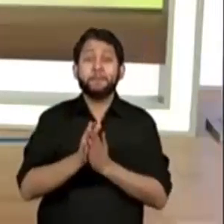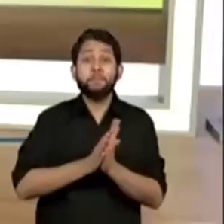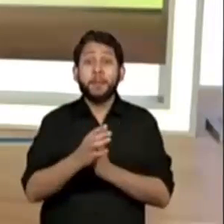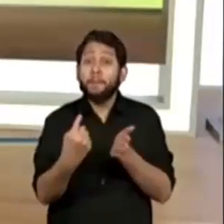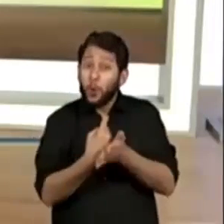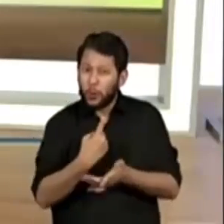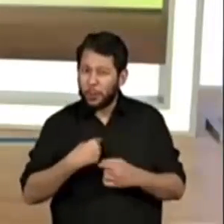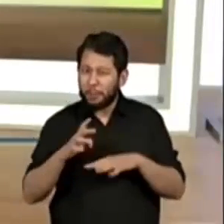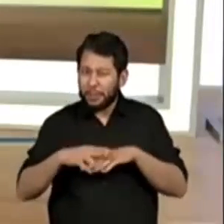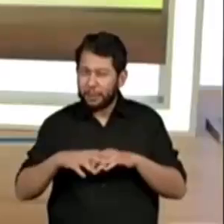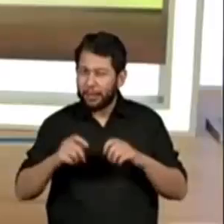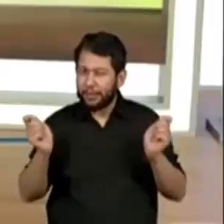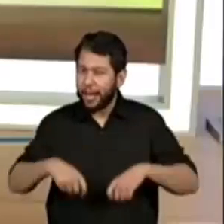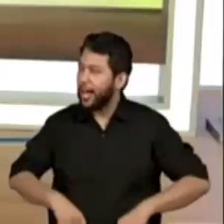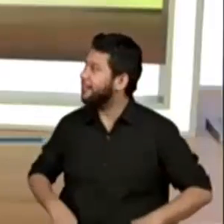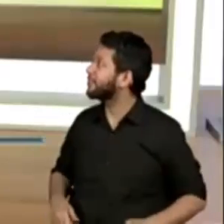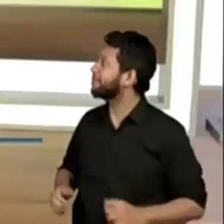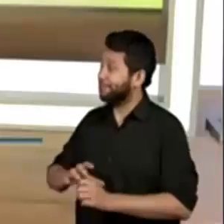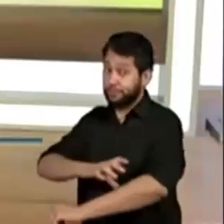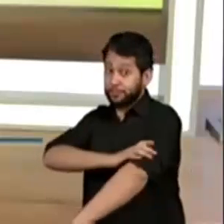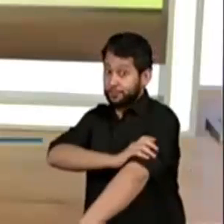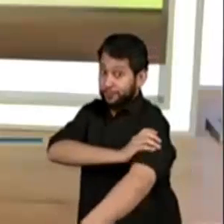essa aula de matemática?